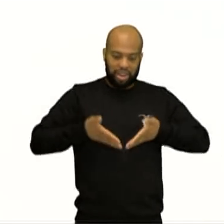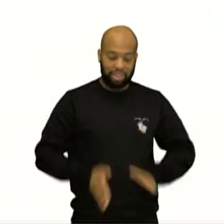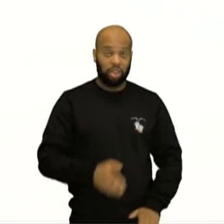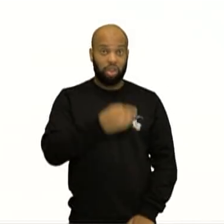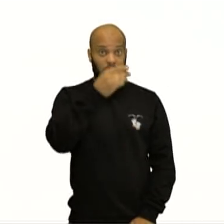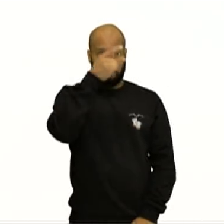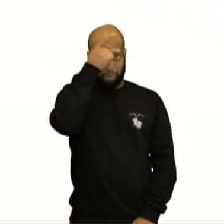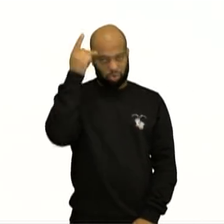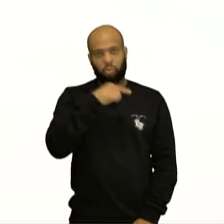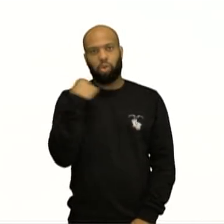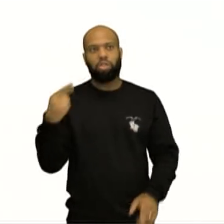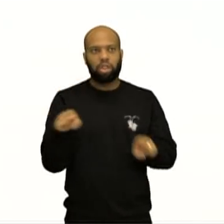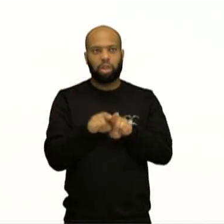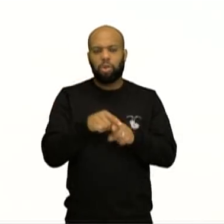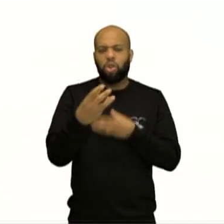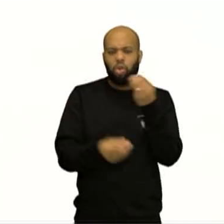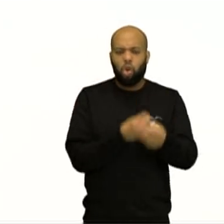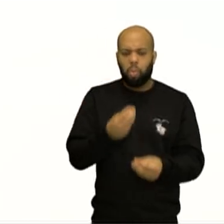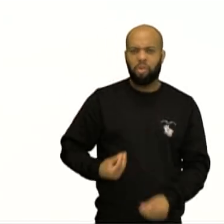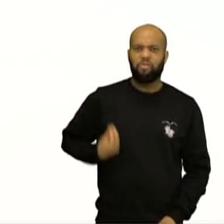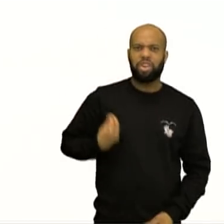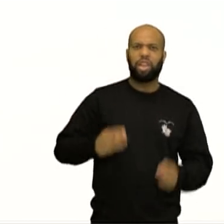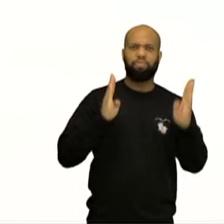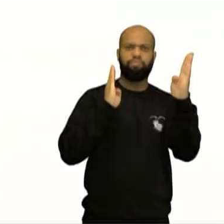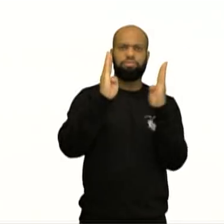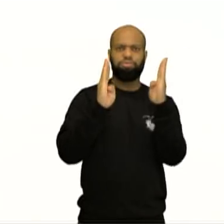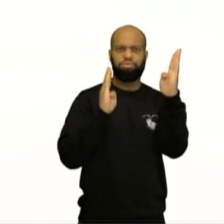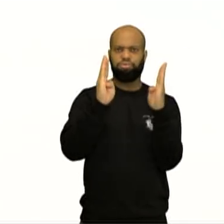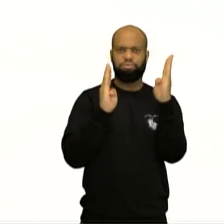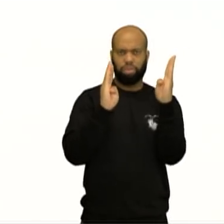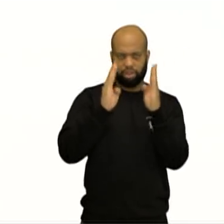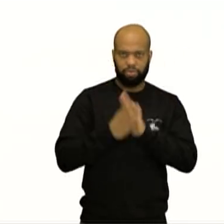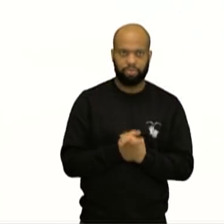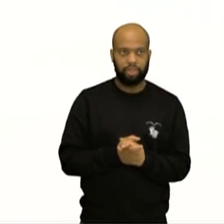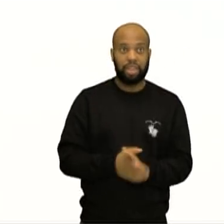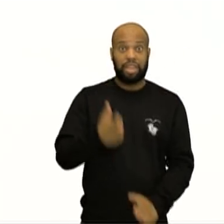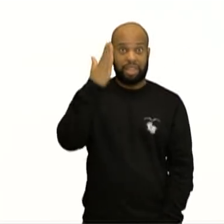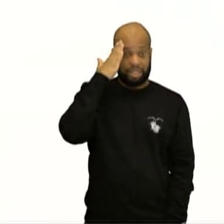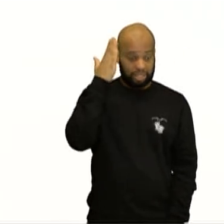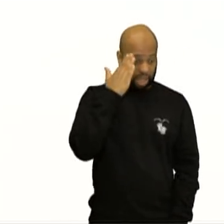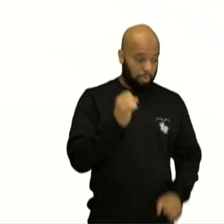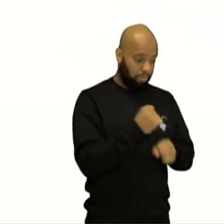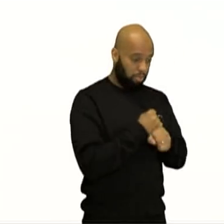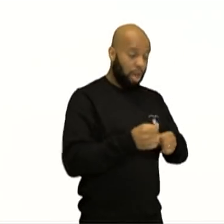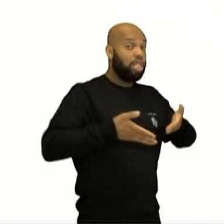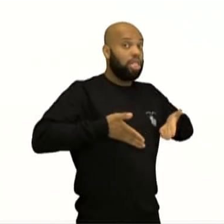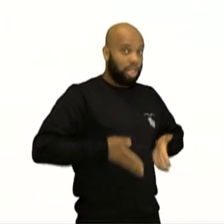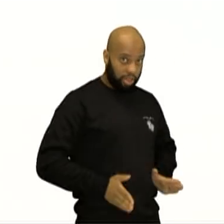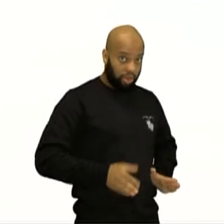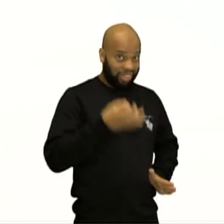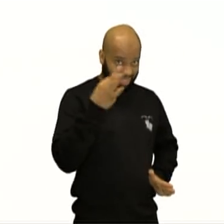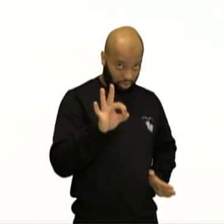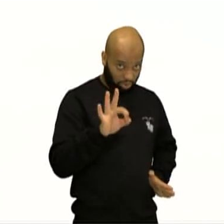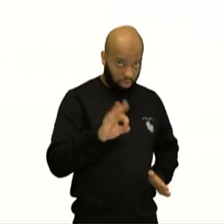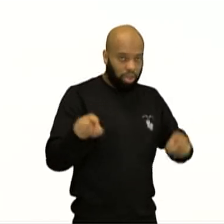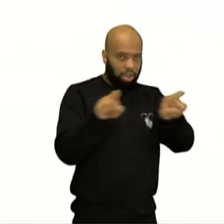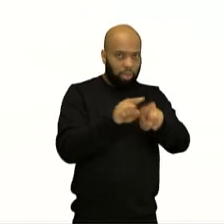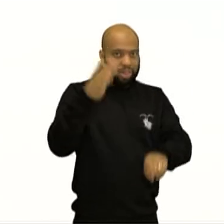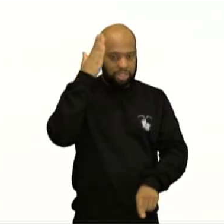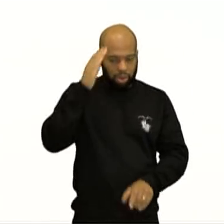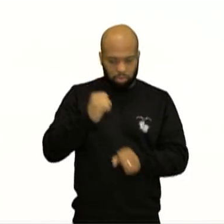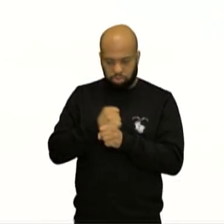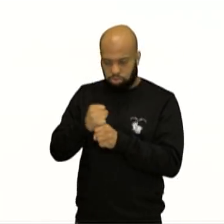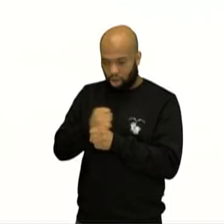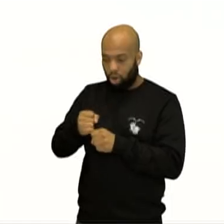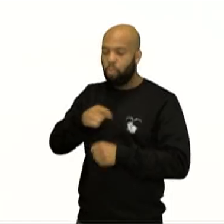pessoa, como que eu calculo o tempo de vida? Veja, você sabe o ano que ela nasceu e você sabe o ano que ela